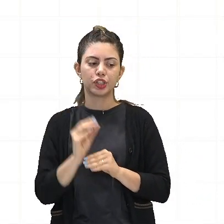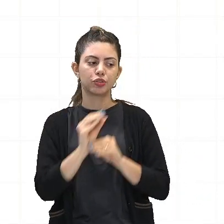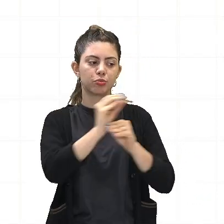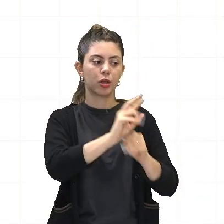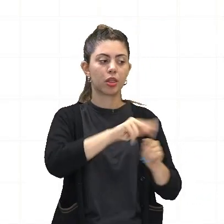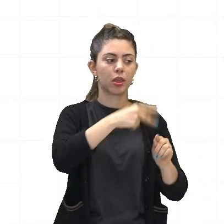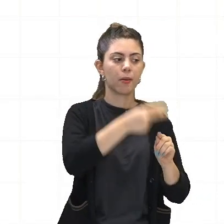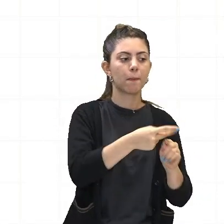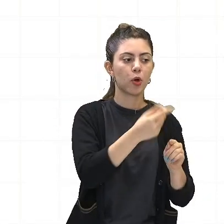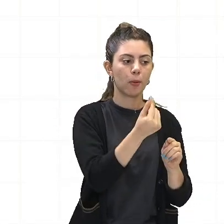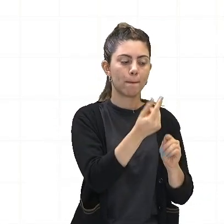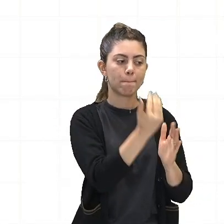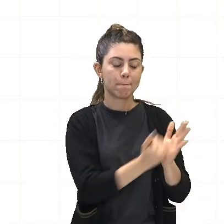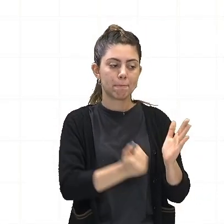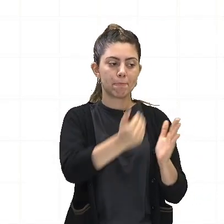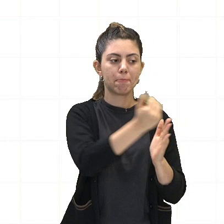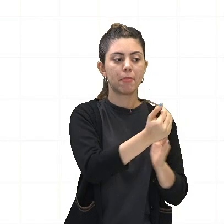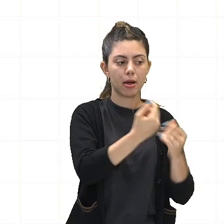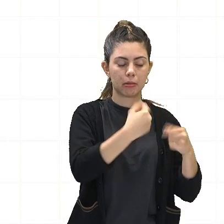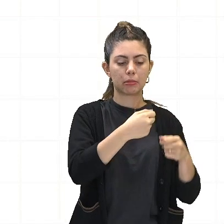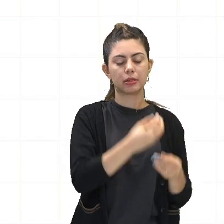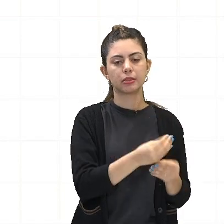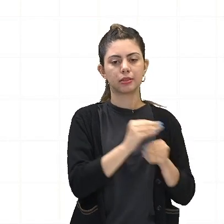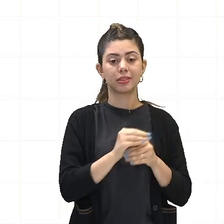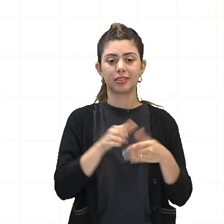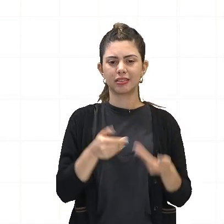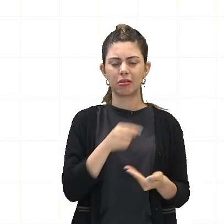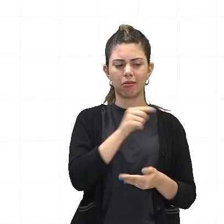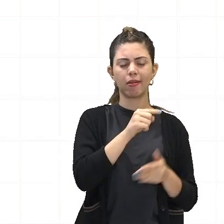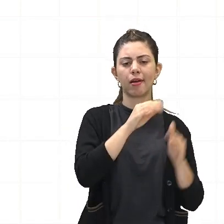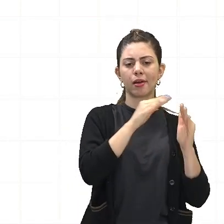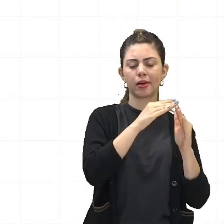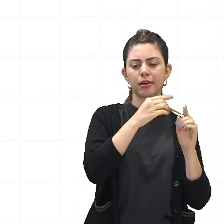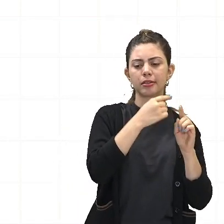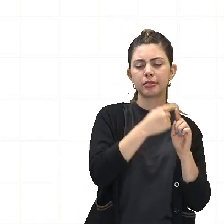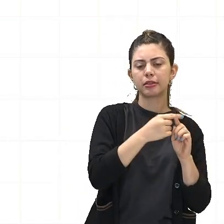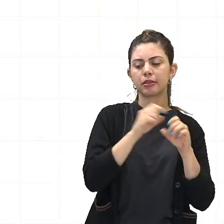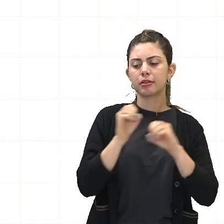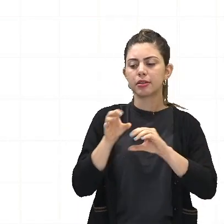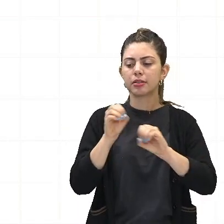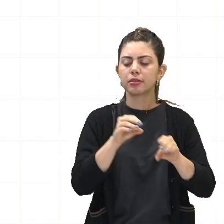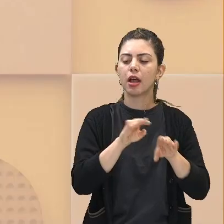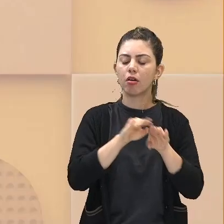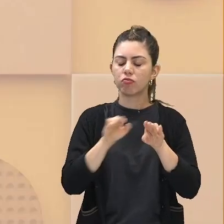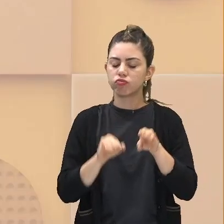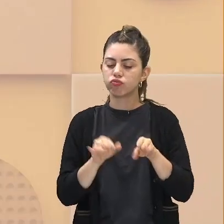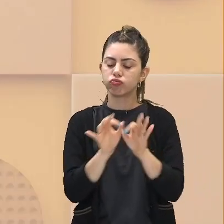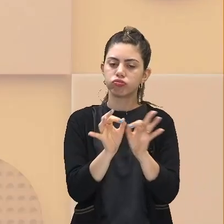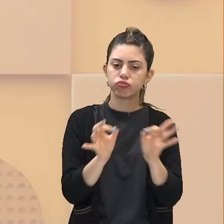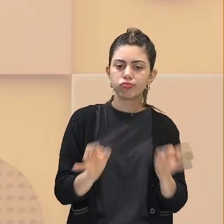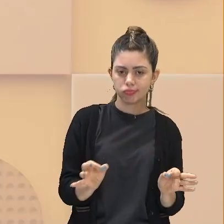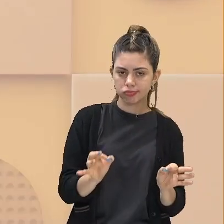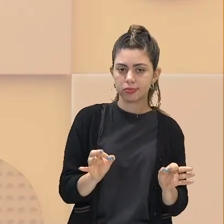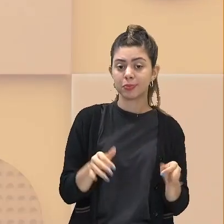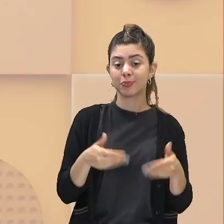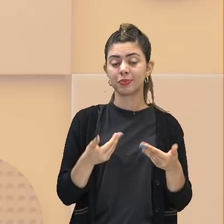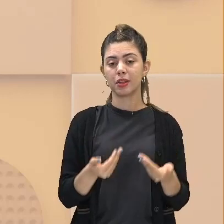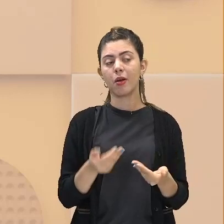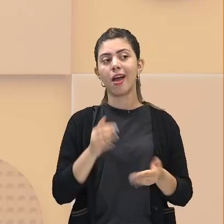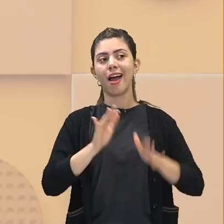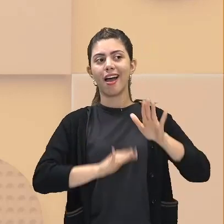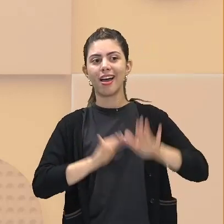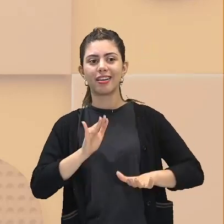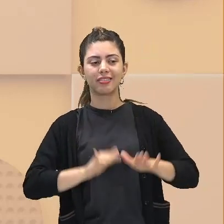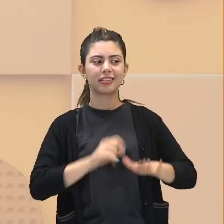crescente influência, entravam em conflito com os ensinamentos da Igreja, os quais condenavam